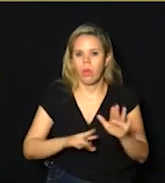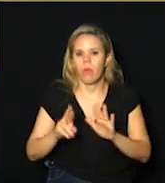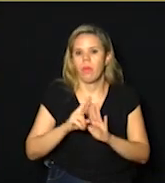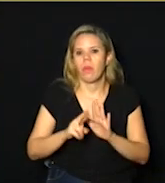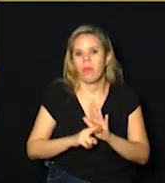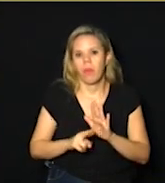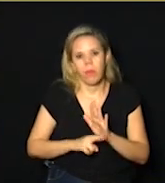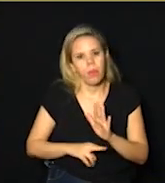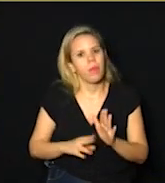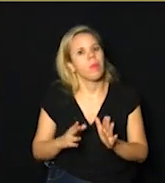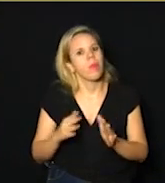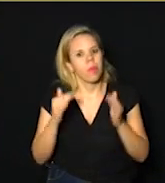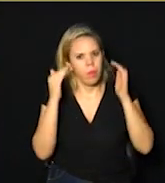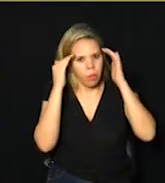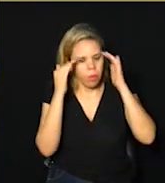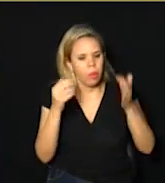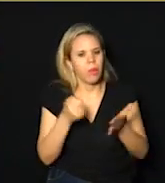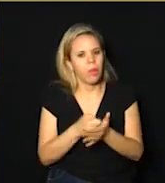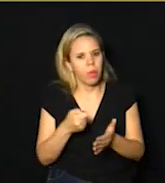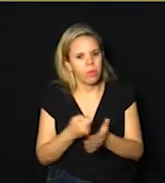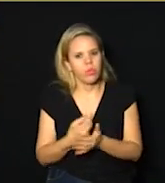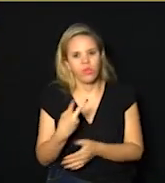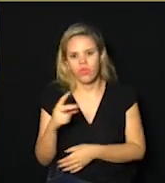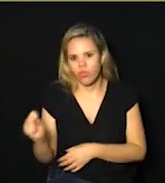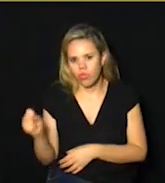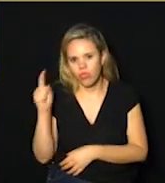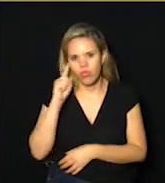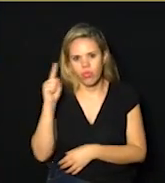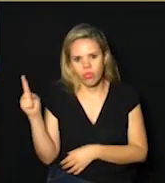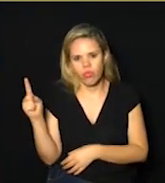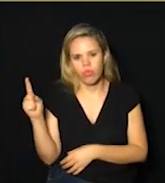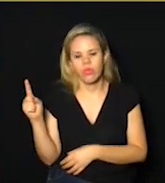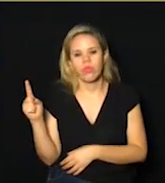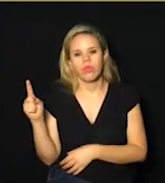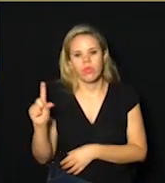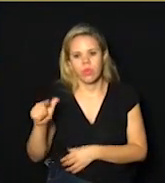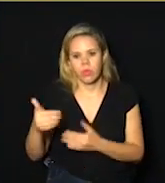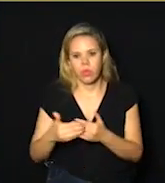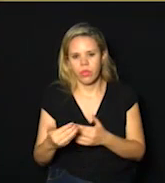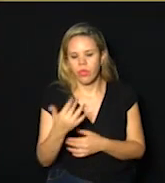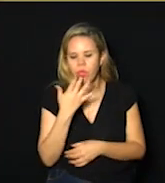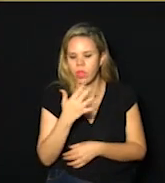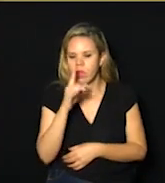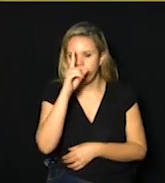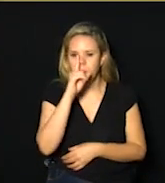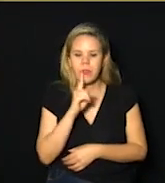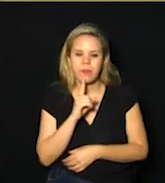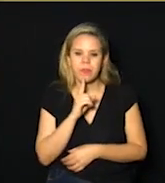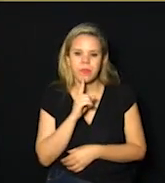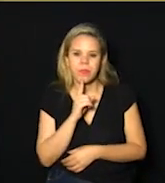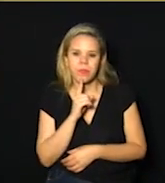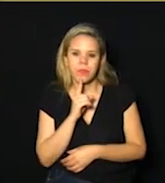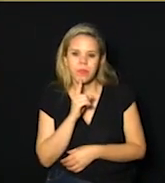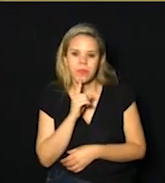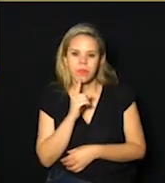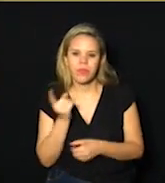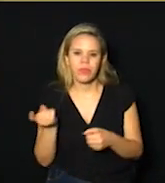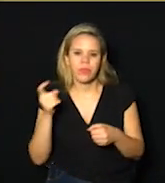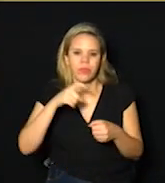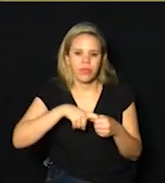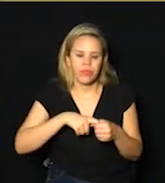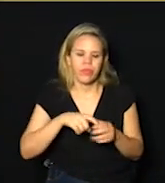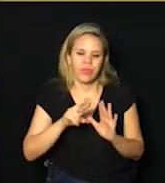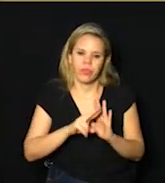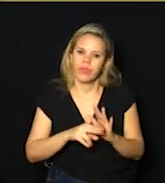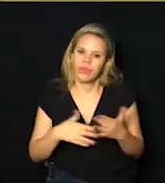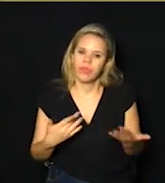critério, tem que ter os 28 dias, né, Carmen? Na fase amarela. Na fase amarela. E voltar com muito